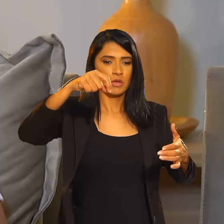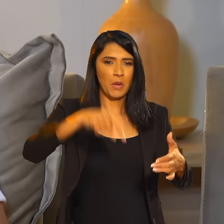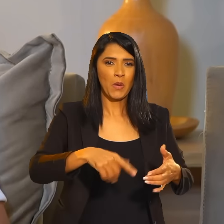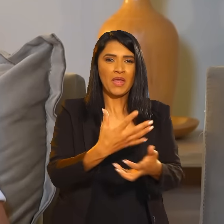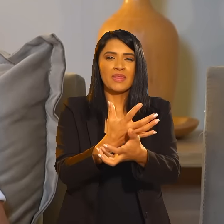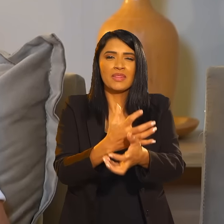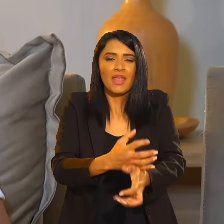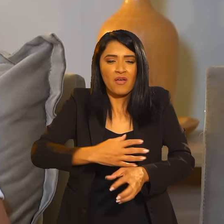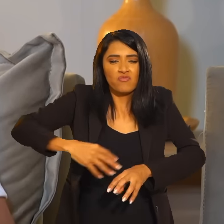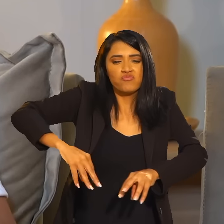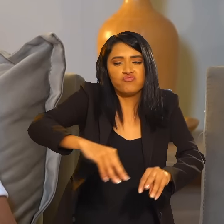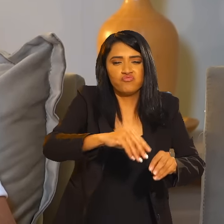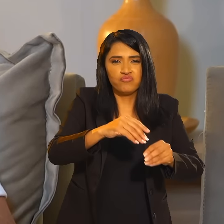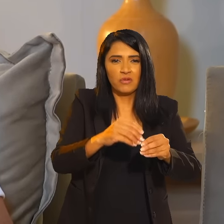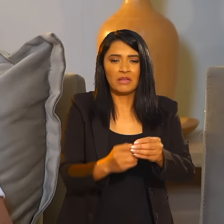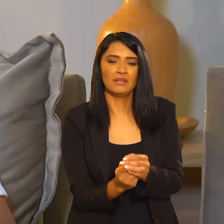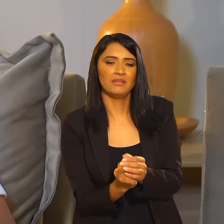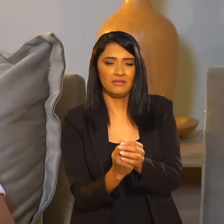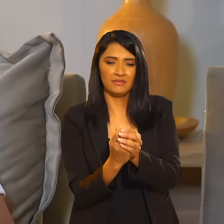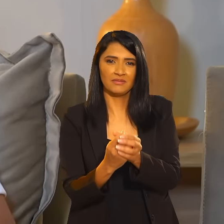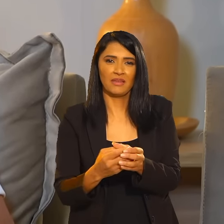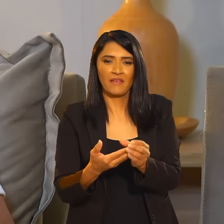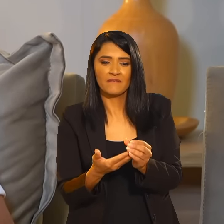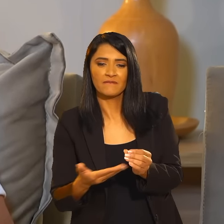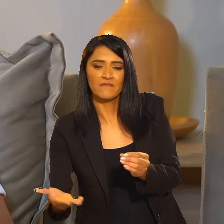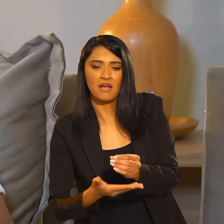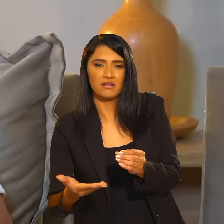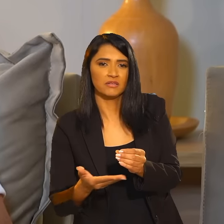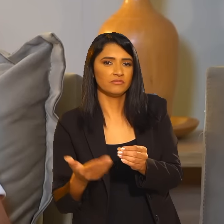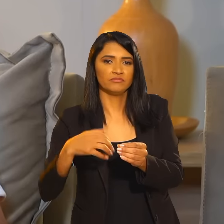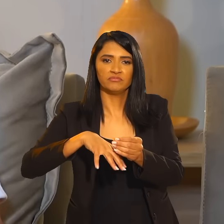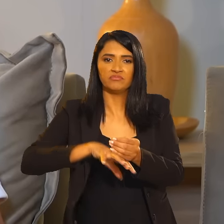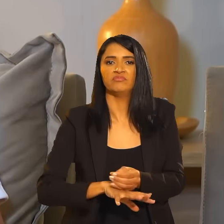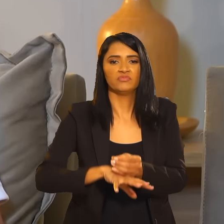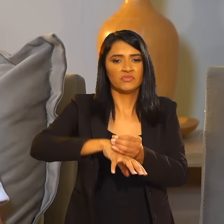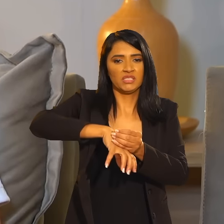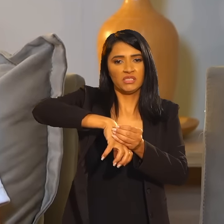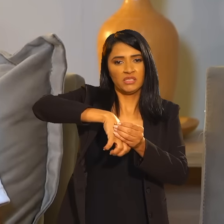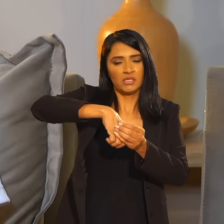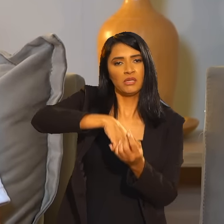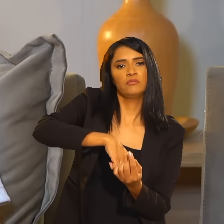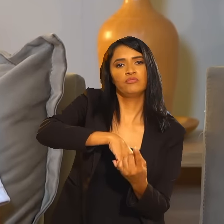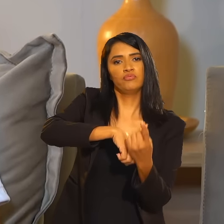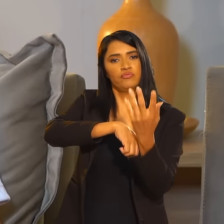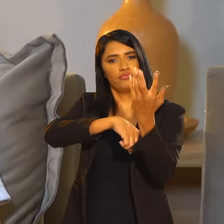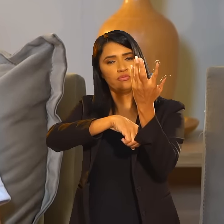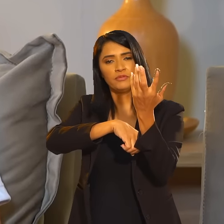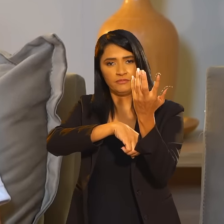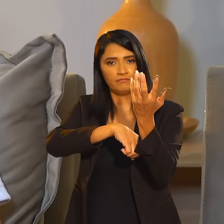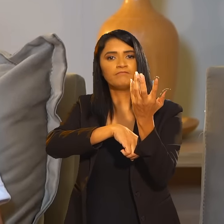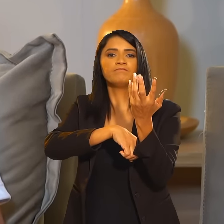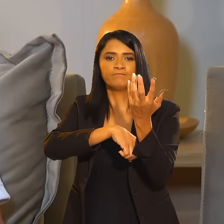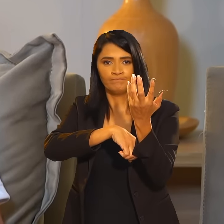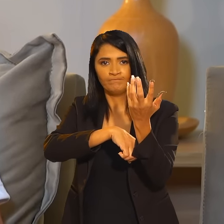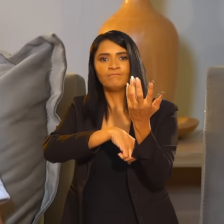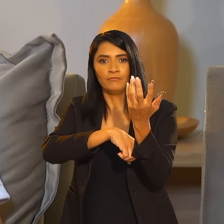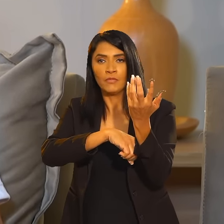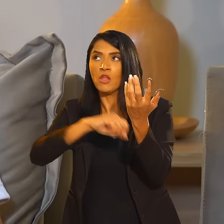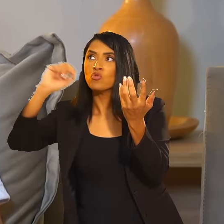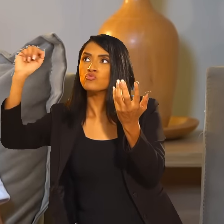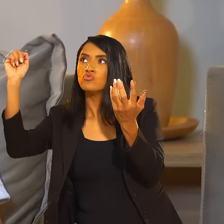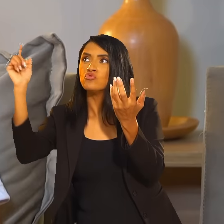terra seca, né, em terra rasa. Então, ela não criou raízes, ela cresceu. Mas ela,